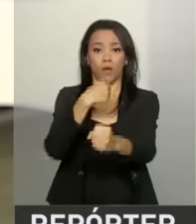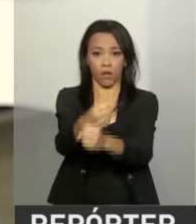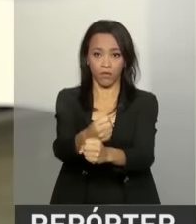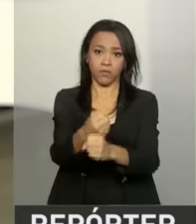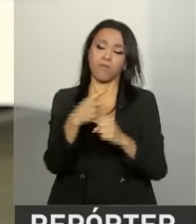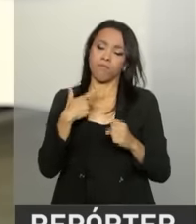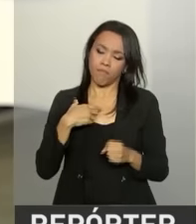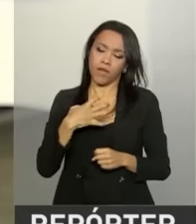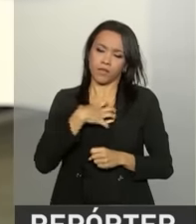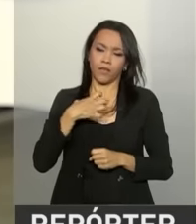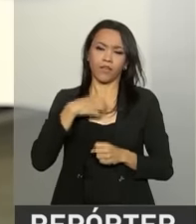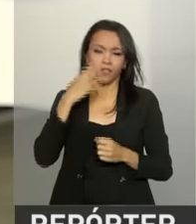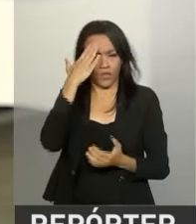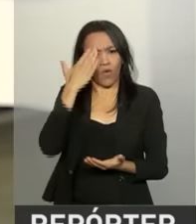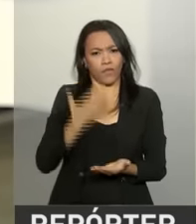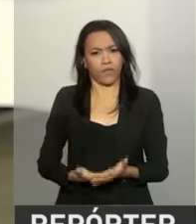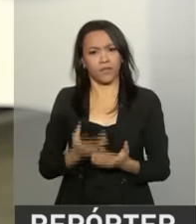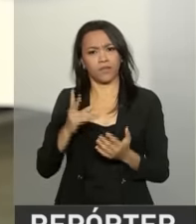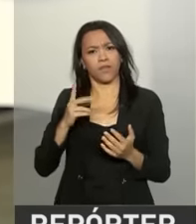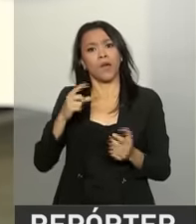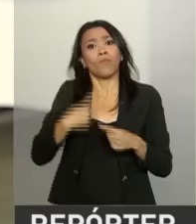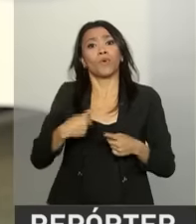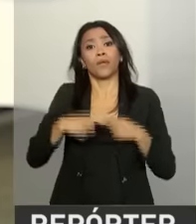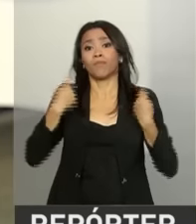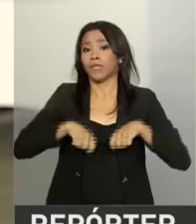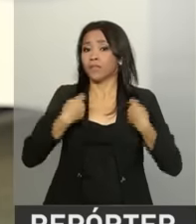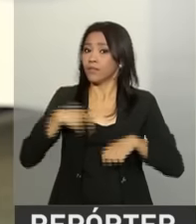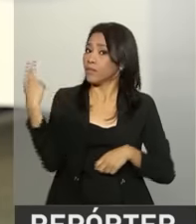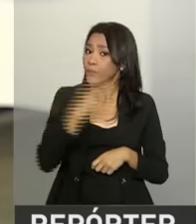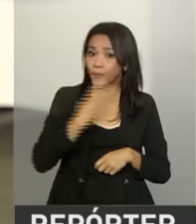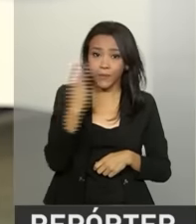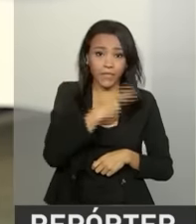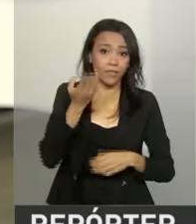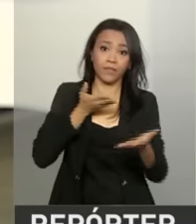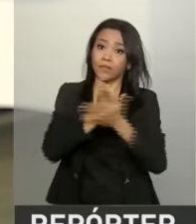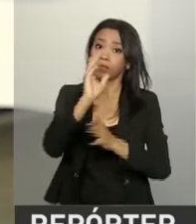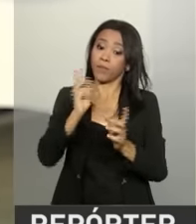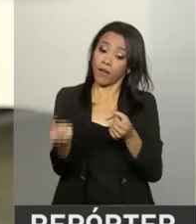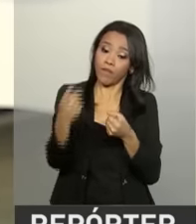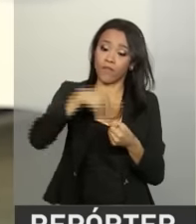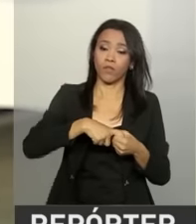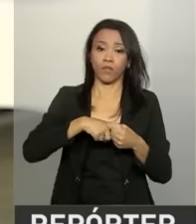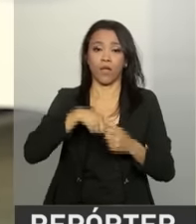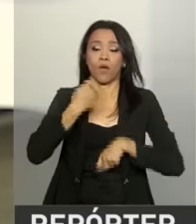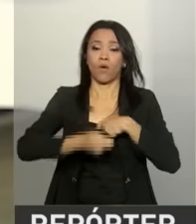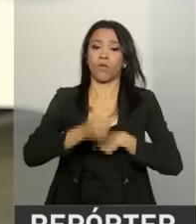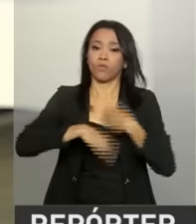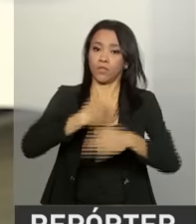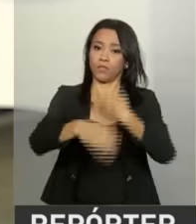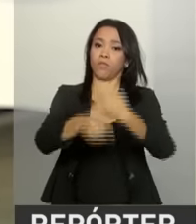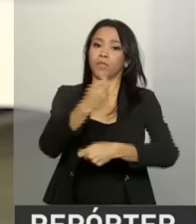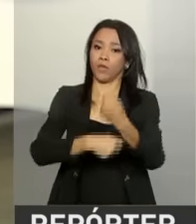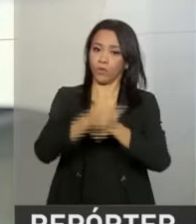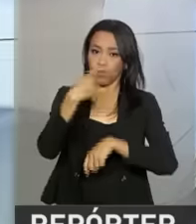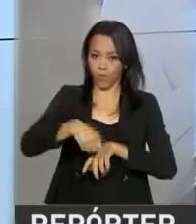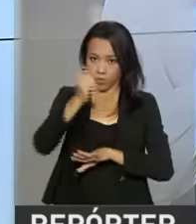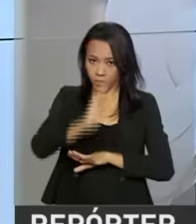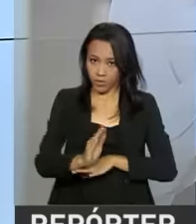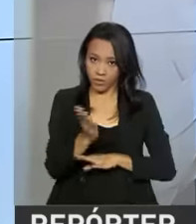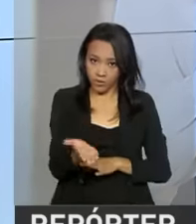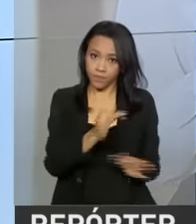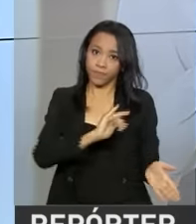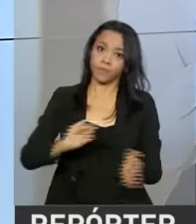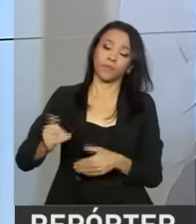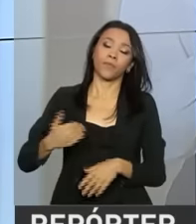tem confiança sim na aprovação por causa da necessidade dessas medidas para a retomada do crescimento econômico brasileiro. Renata.